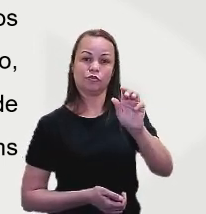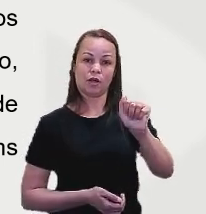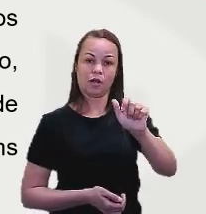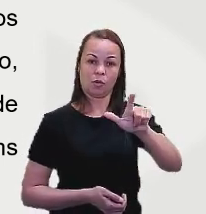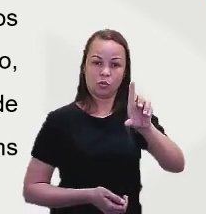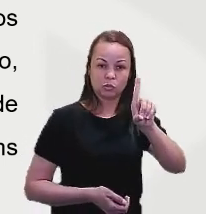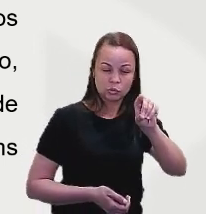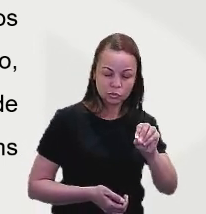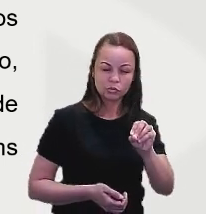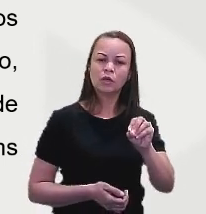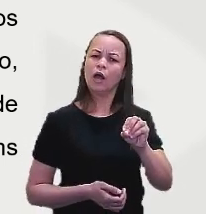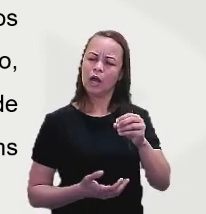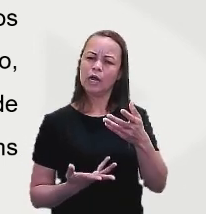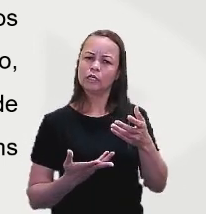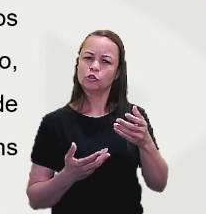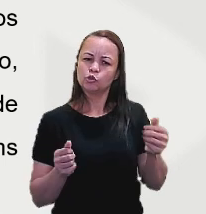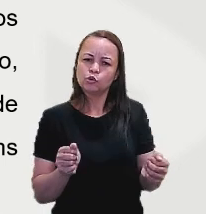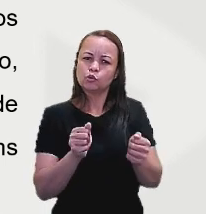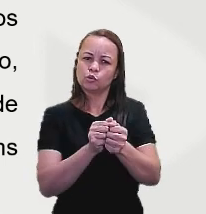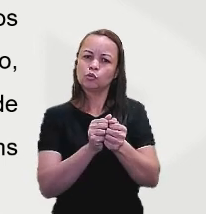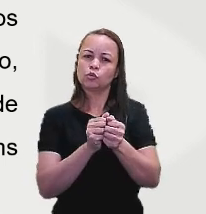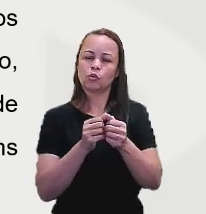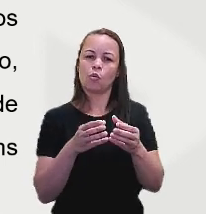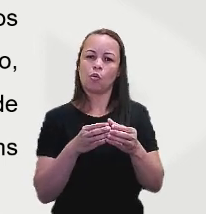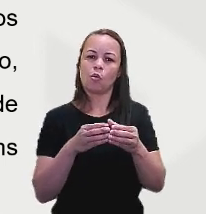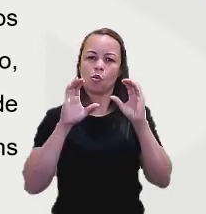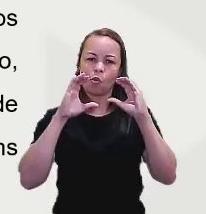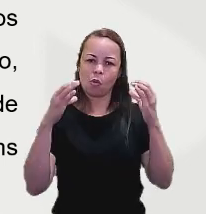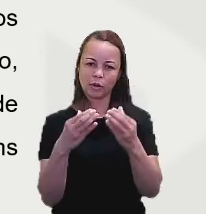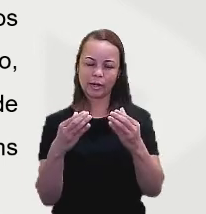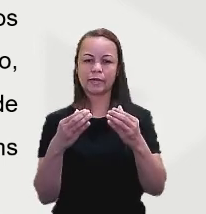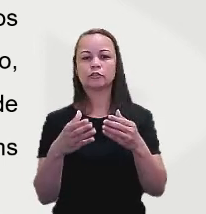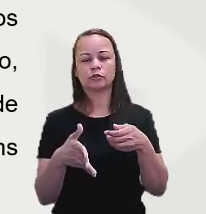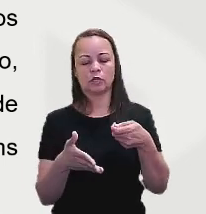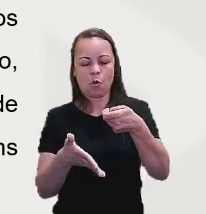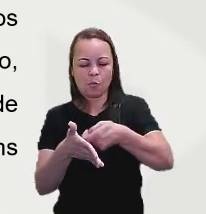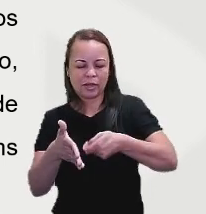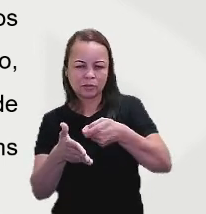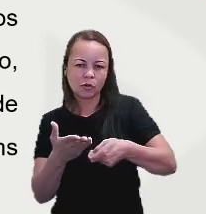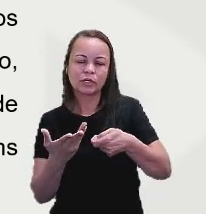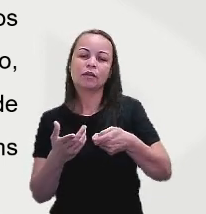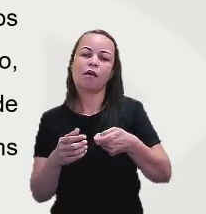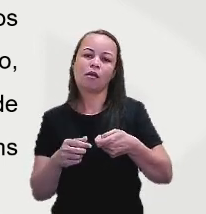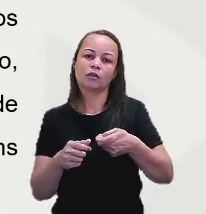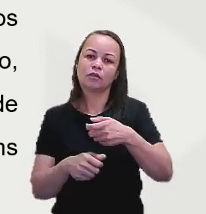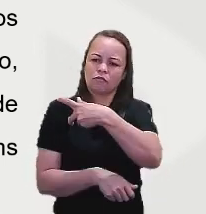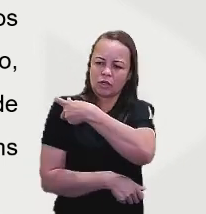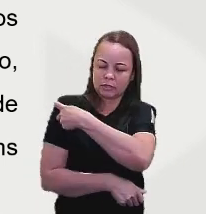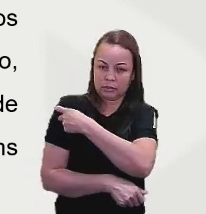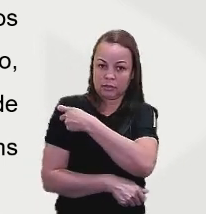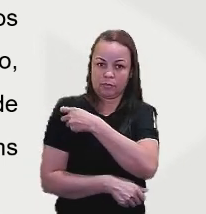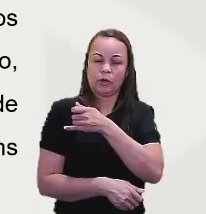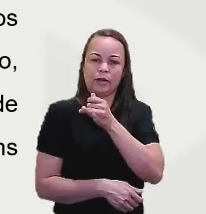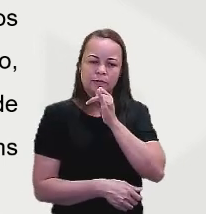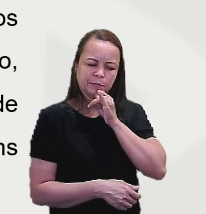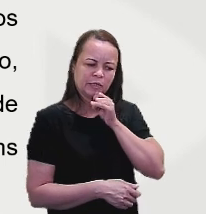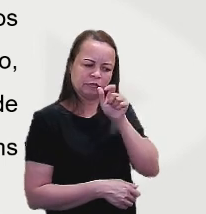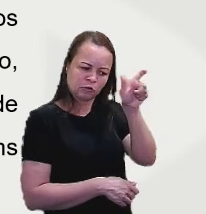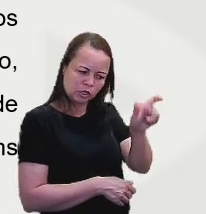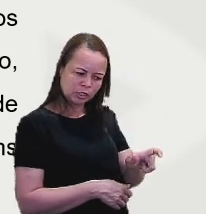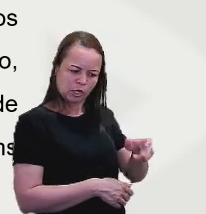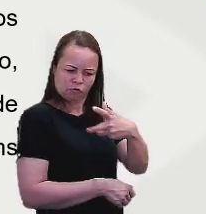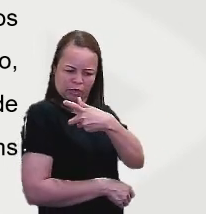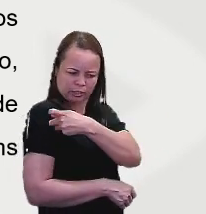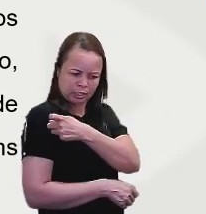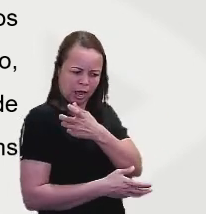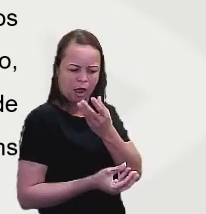ele, juntamente com o Congresso, né, a obrigatoriedade das vacinas. Se você não se vacinar, você não vai poder fazer tais coisas,